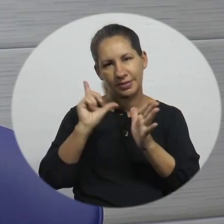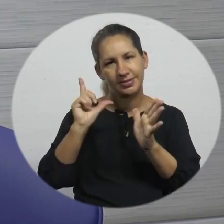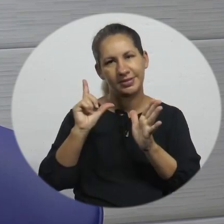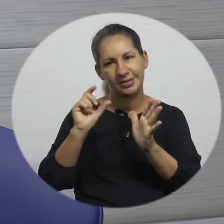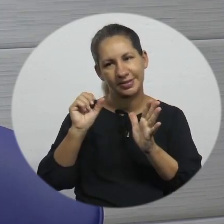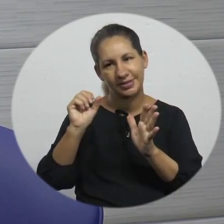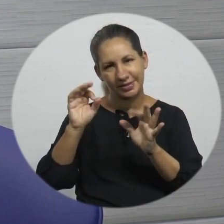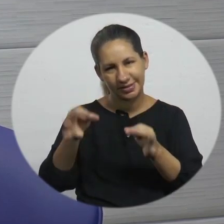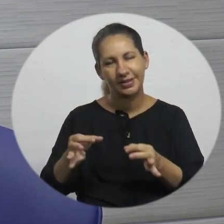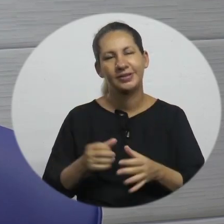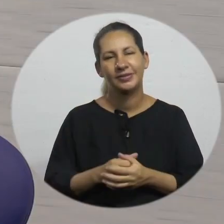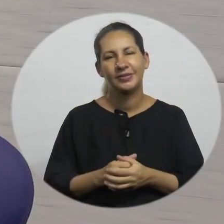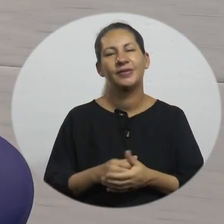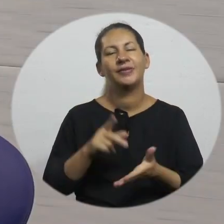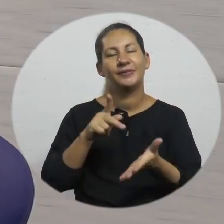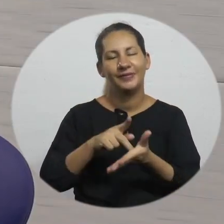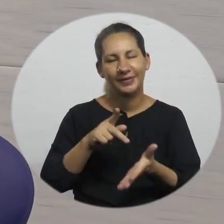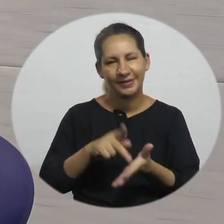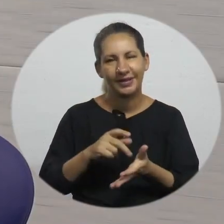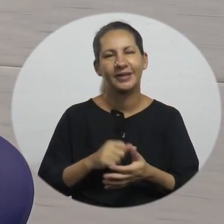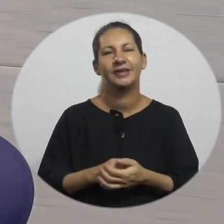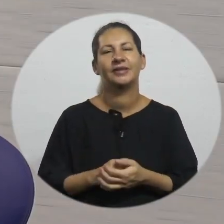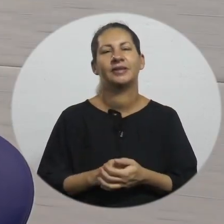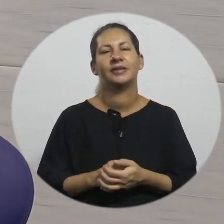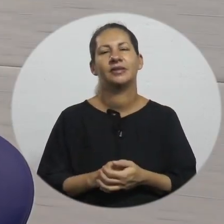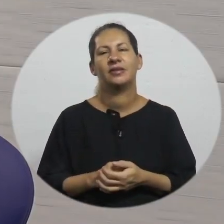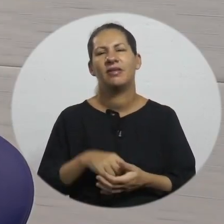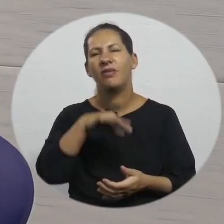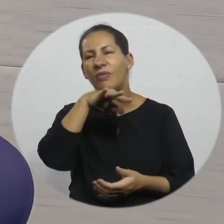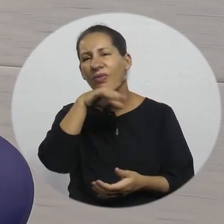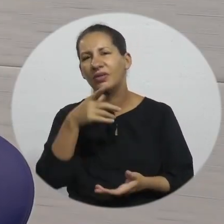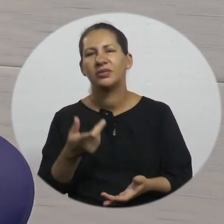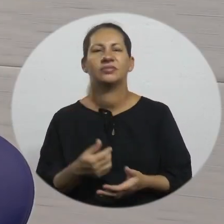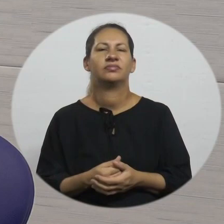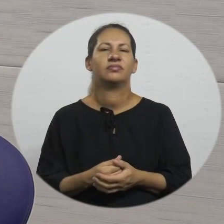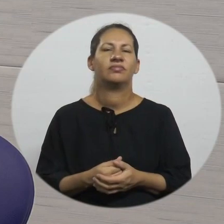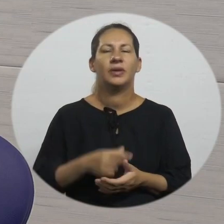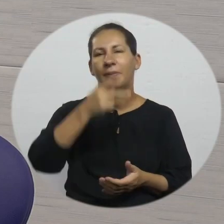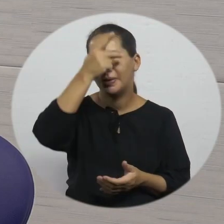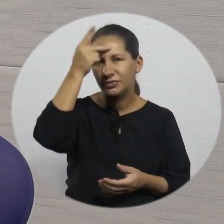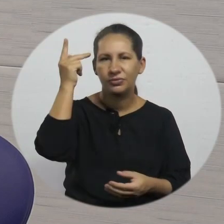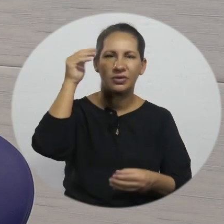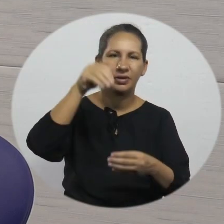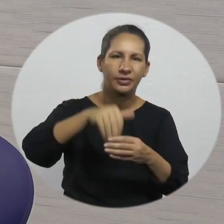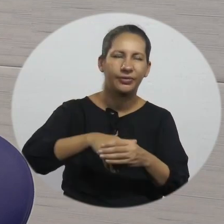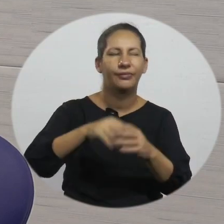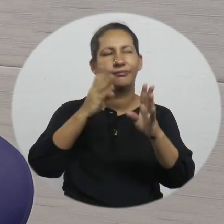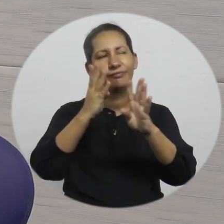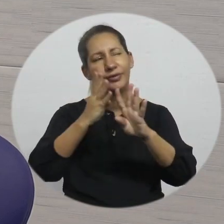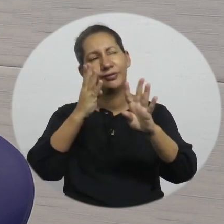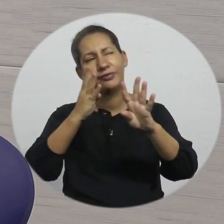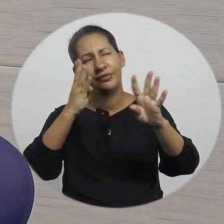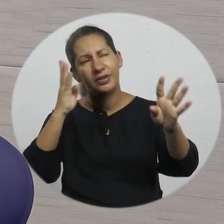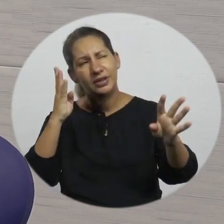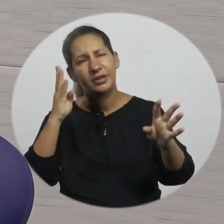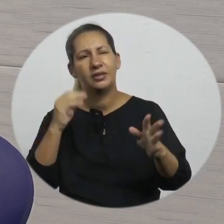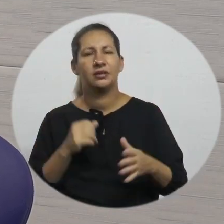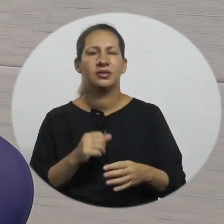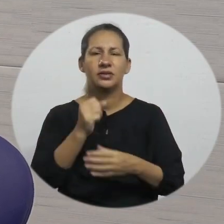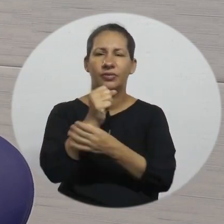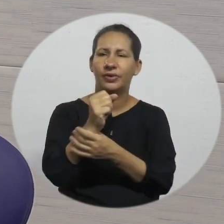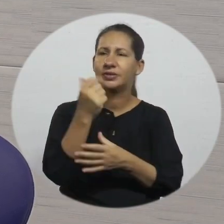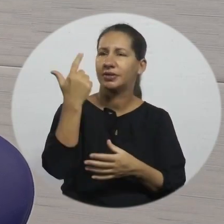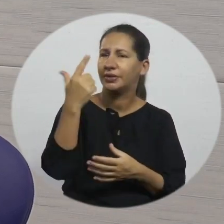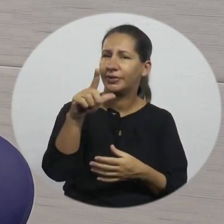bastante antecedência, né, Simone? Na verdade, é muito desconfortável para o eleitor ficar numa fila sem a garantia